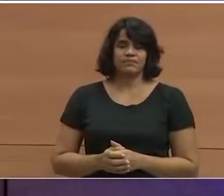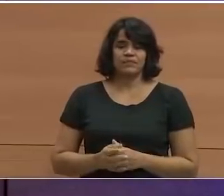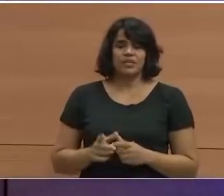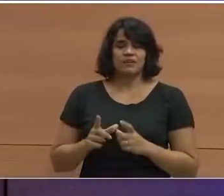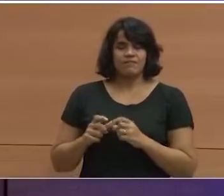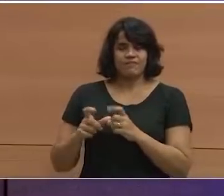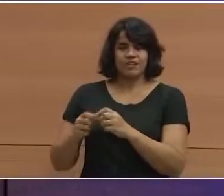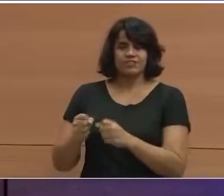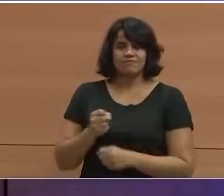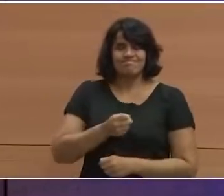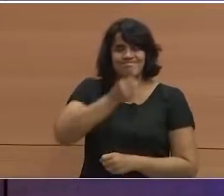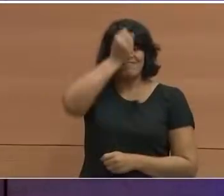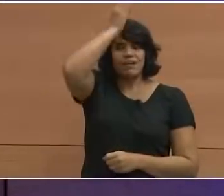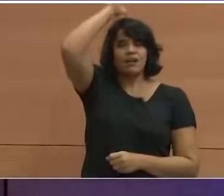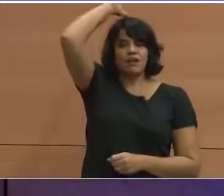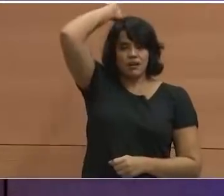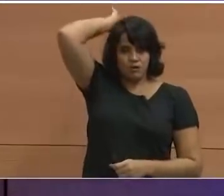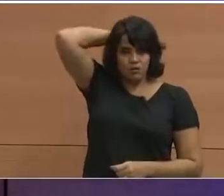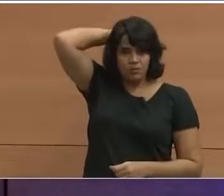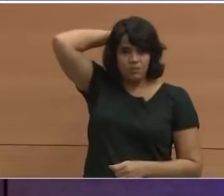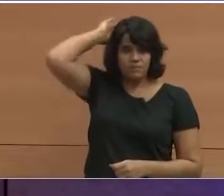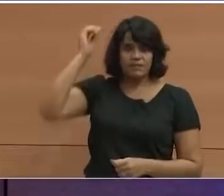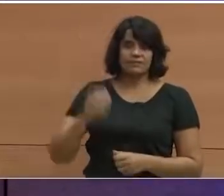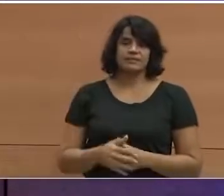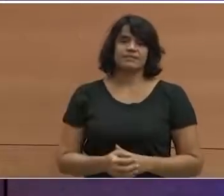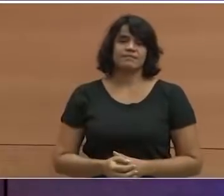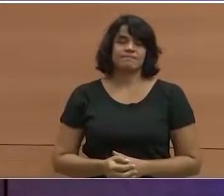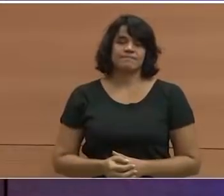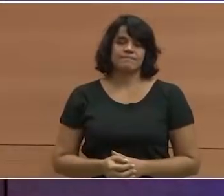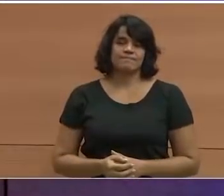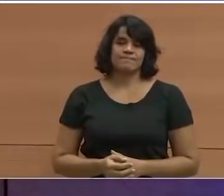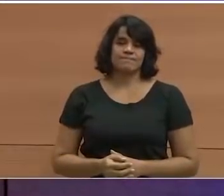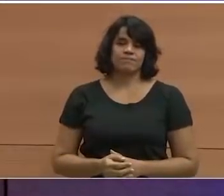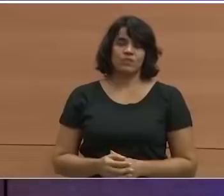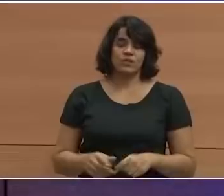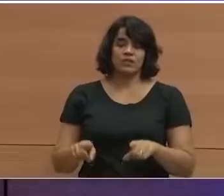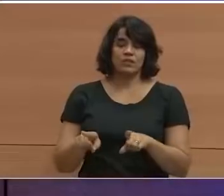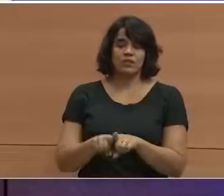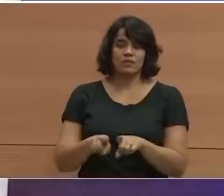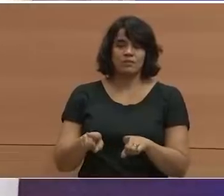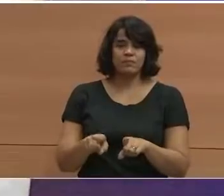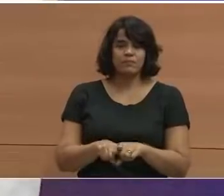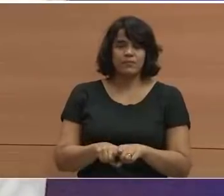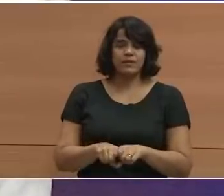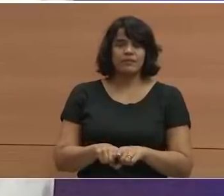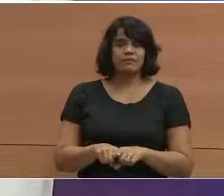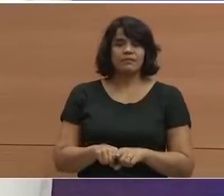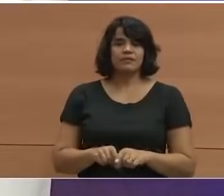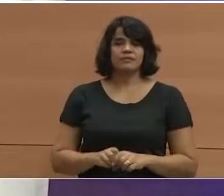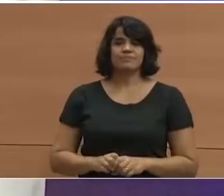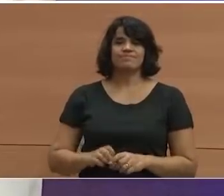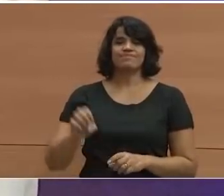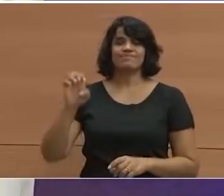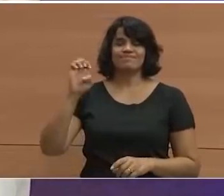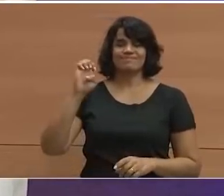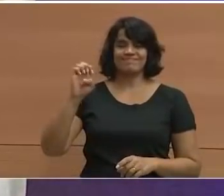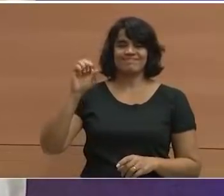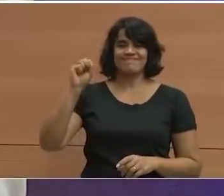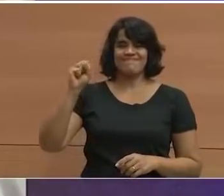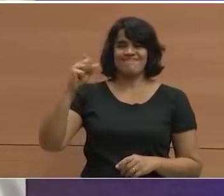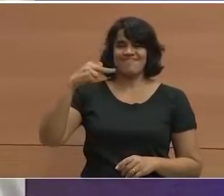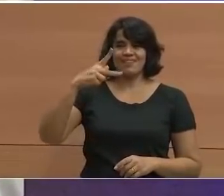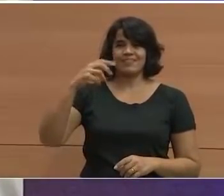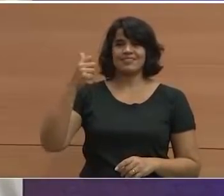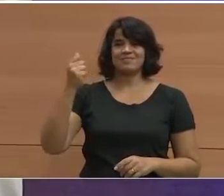estava planejando e abria novo campo de atividades na Espanha,